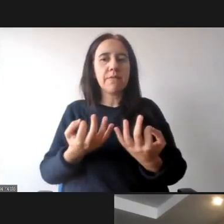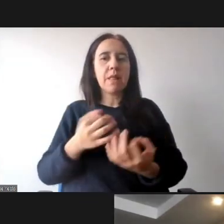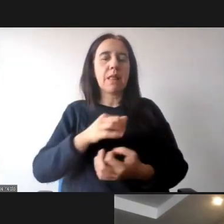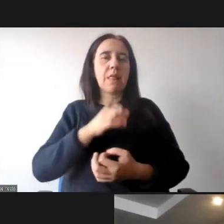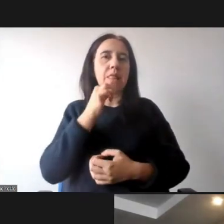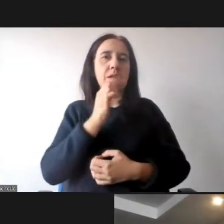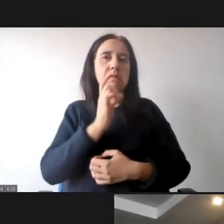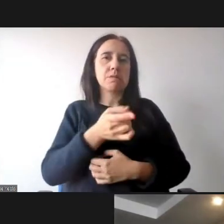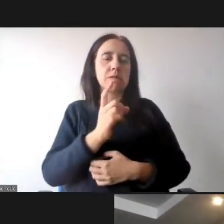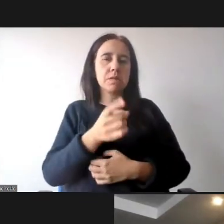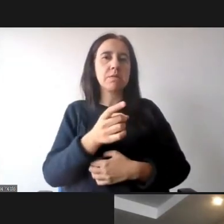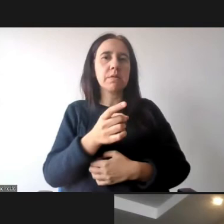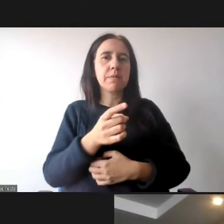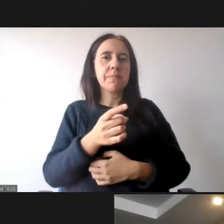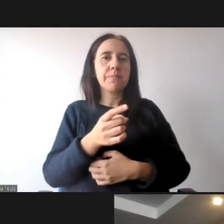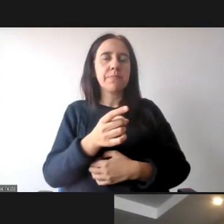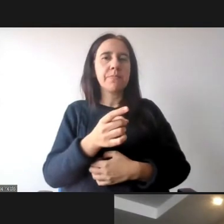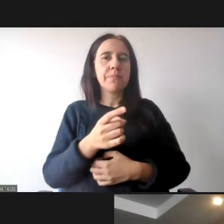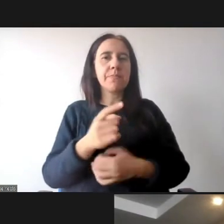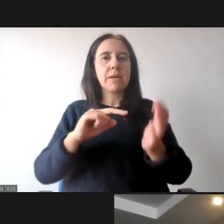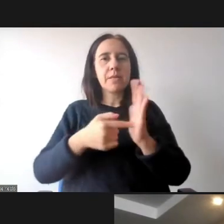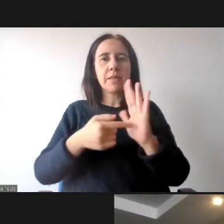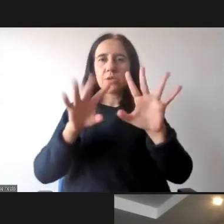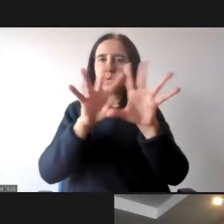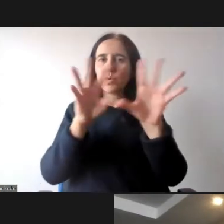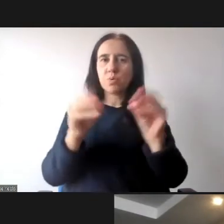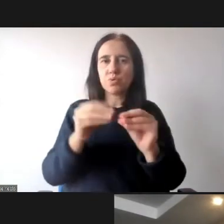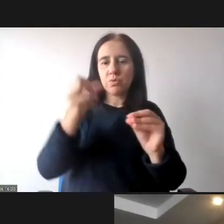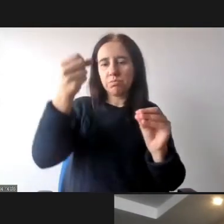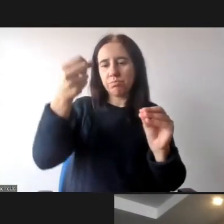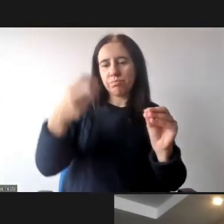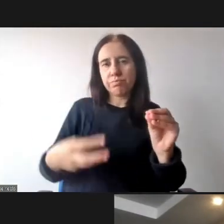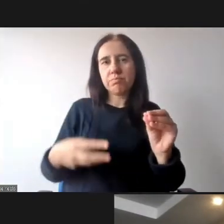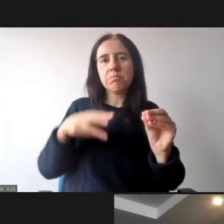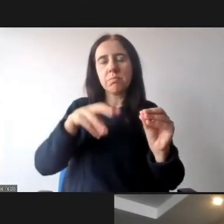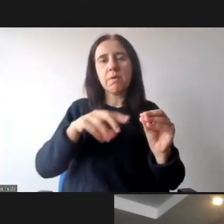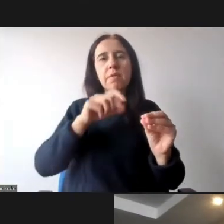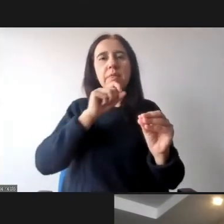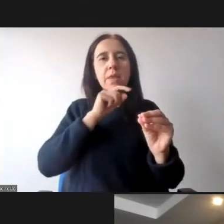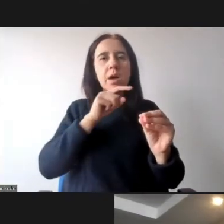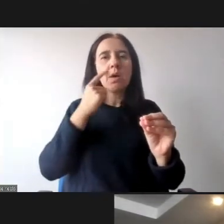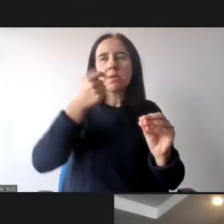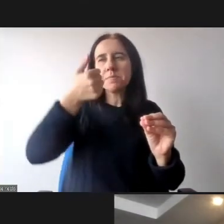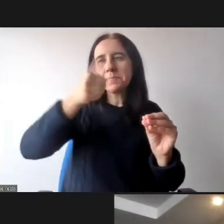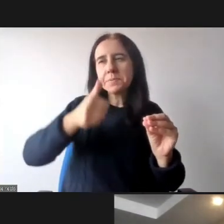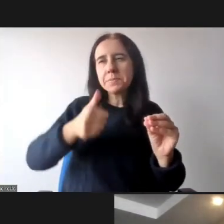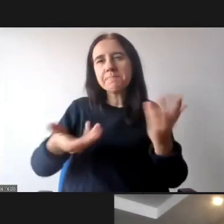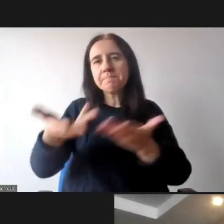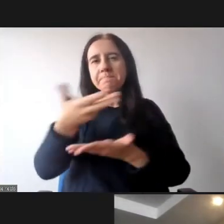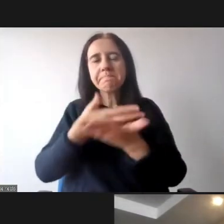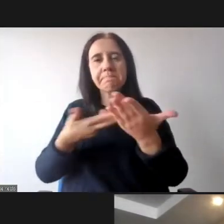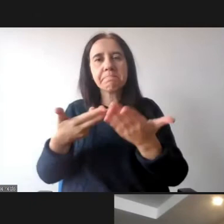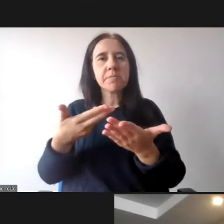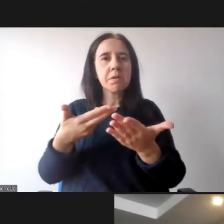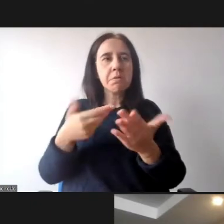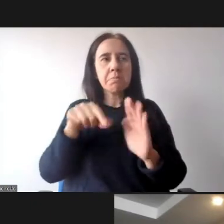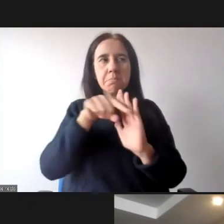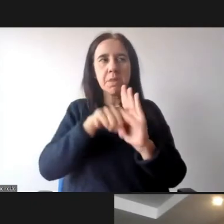normalmente visa um conjunto de testes com base nos quais podemos escrutinar a adoção de uma determinada